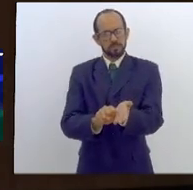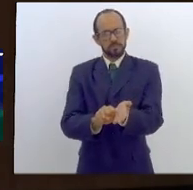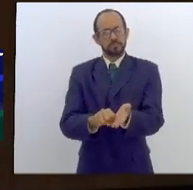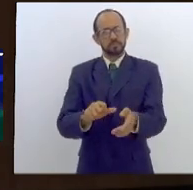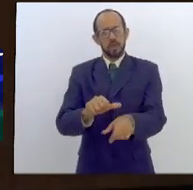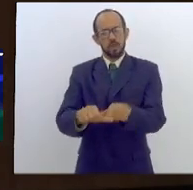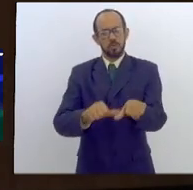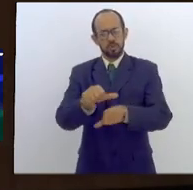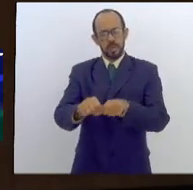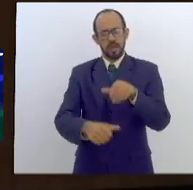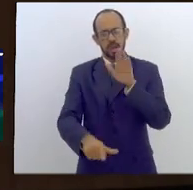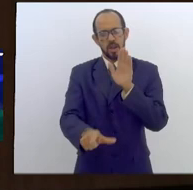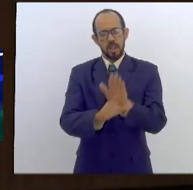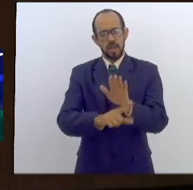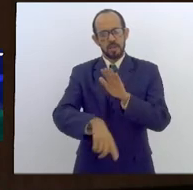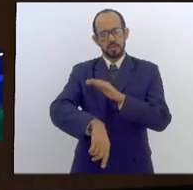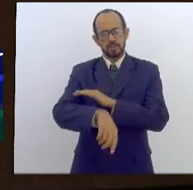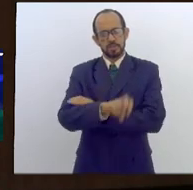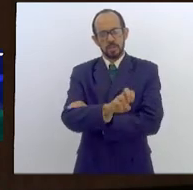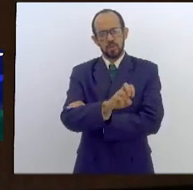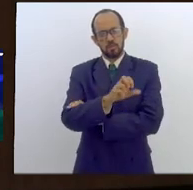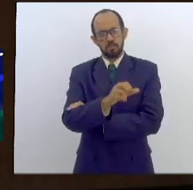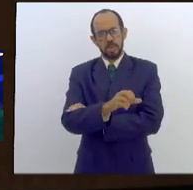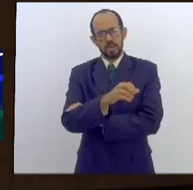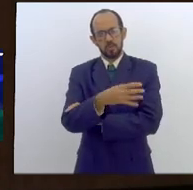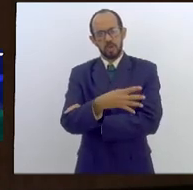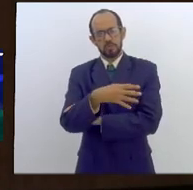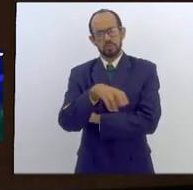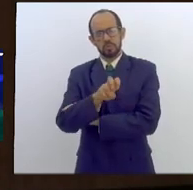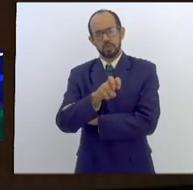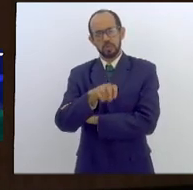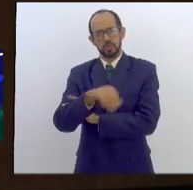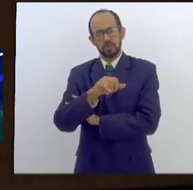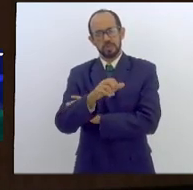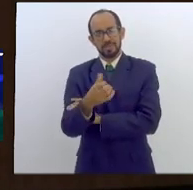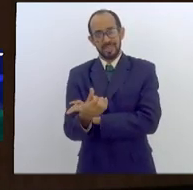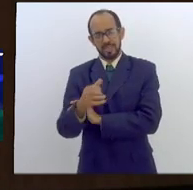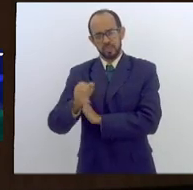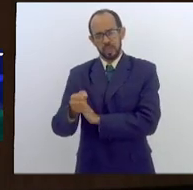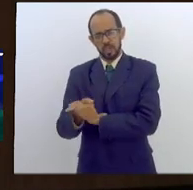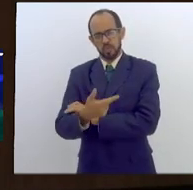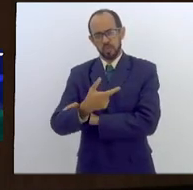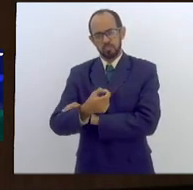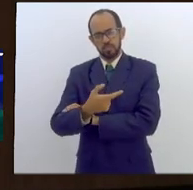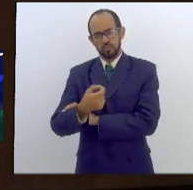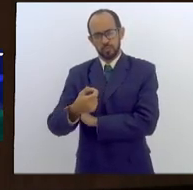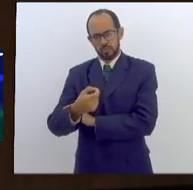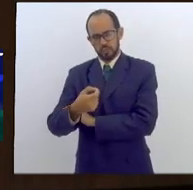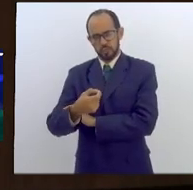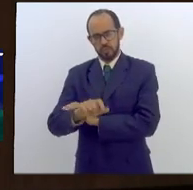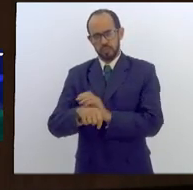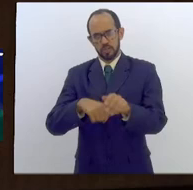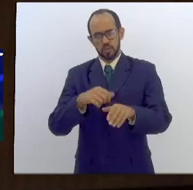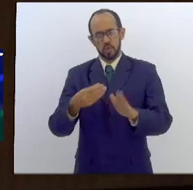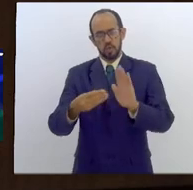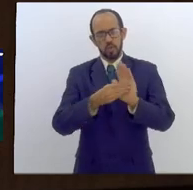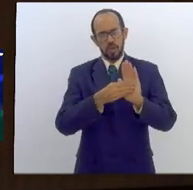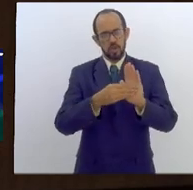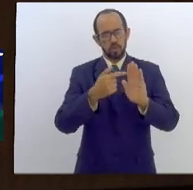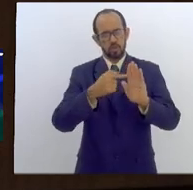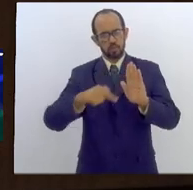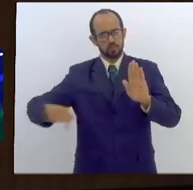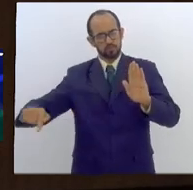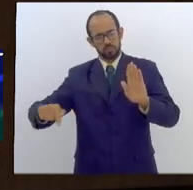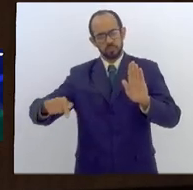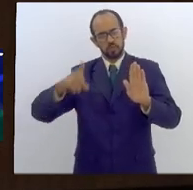lei 5645, de 6 de janeiro de 20, incluindo no calendário oficial do Estado do Rio de Janeiro o